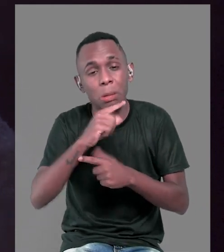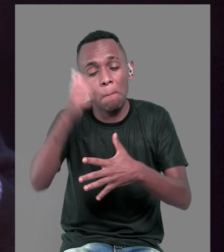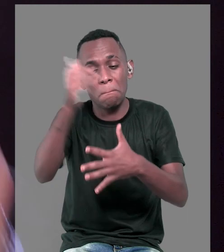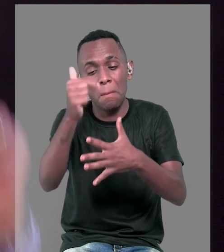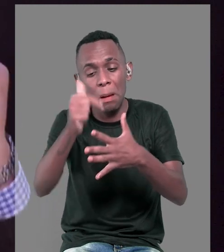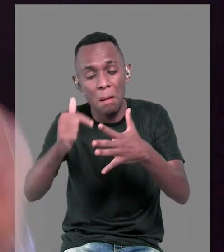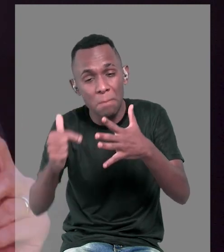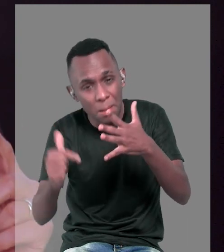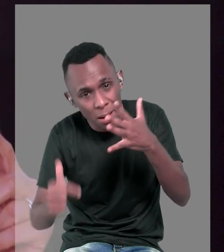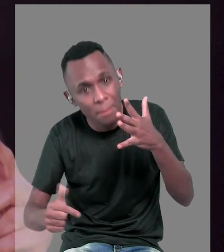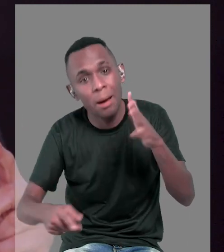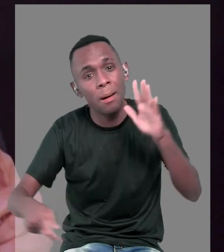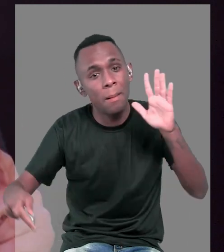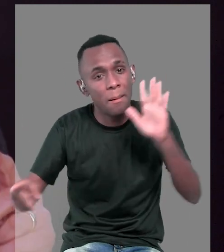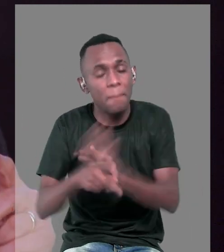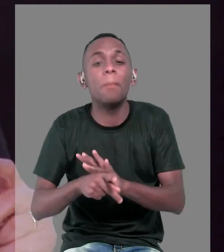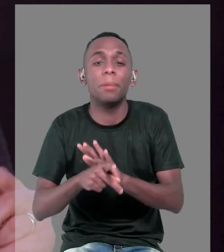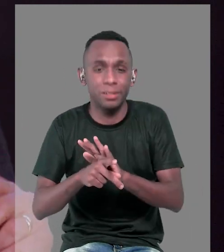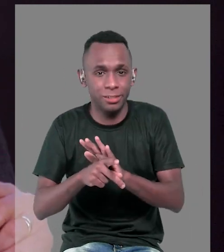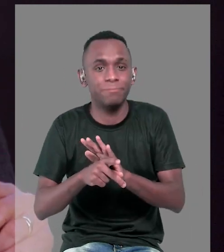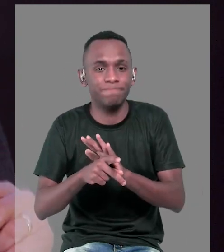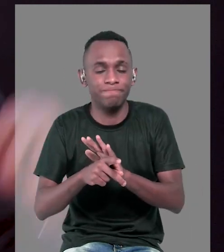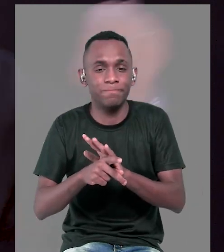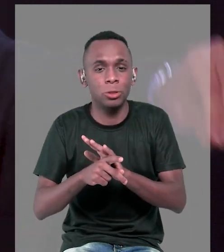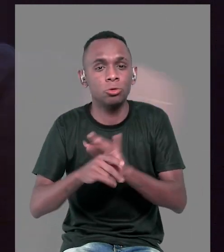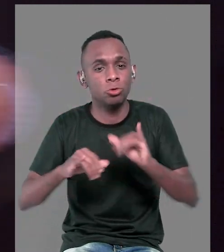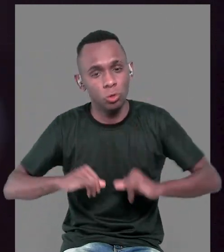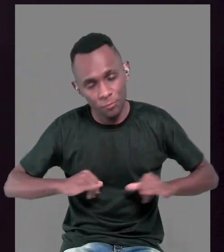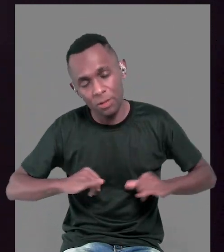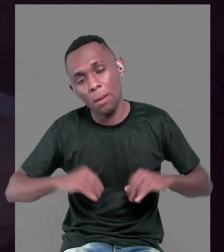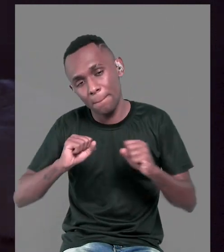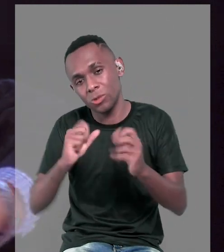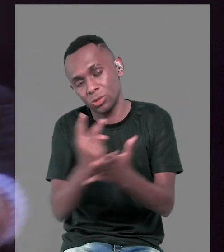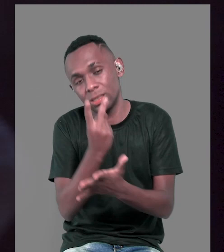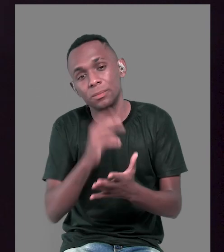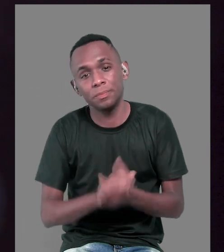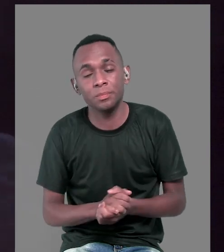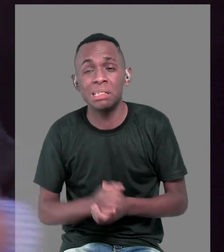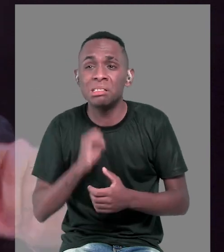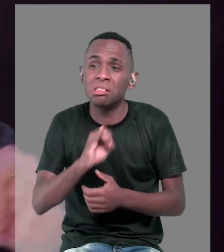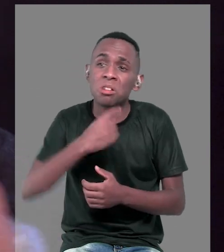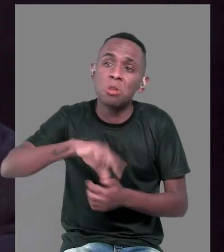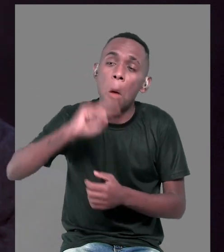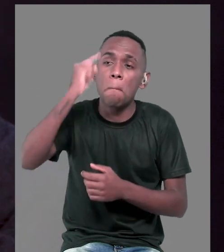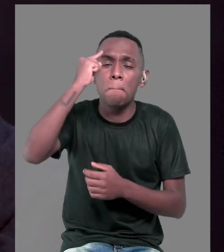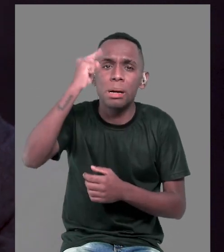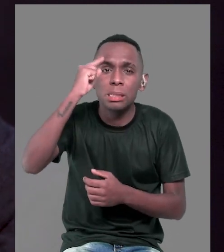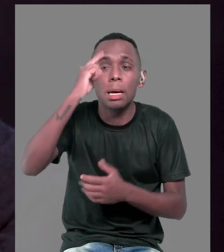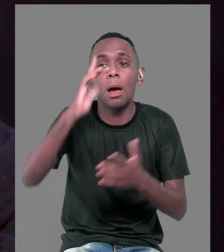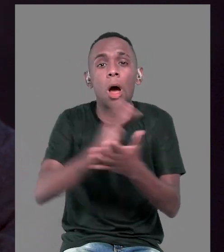goza enquanto sangra. E se nós pensarmos agora nos líderes